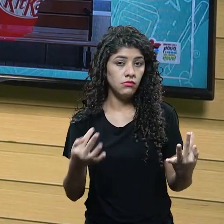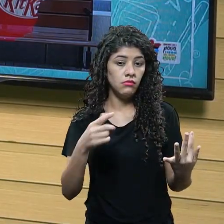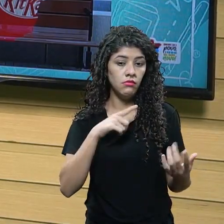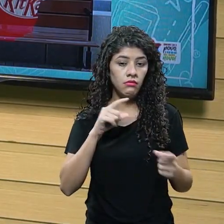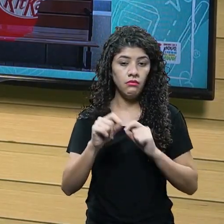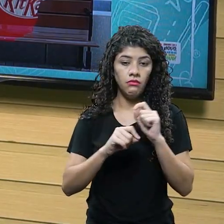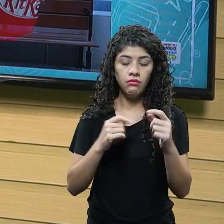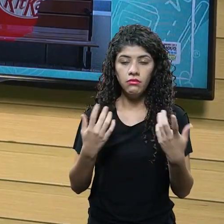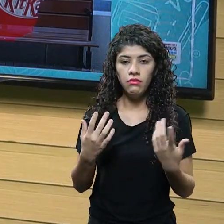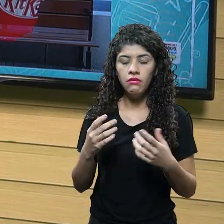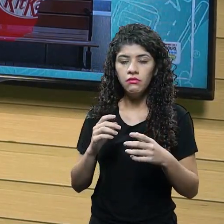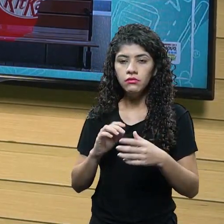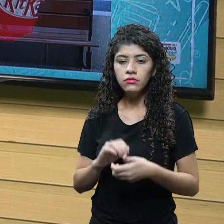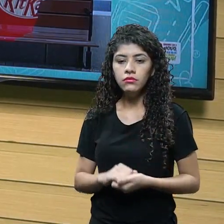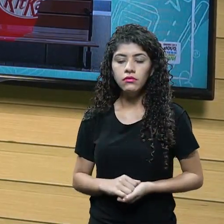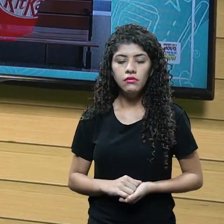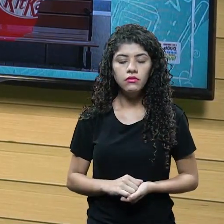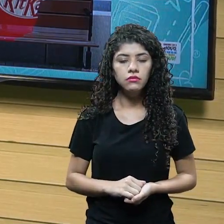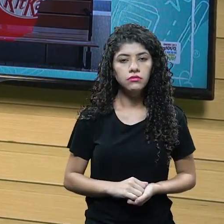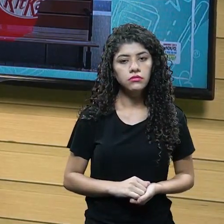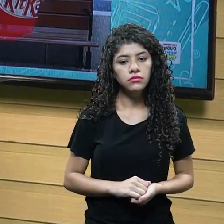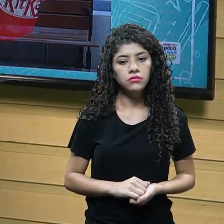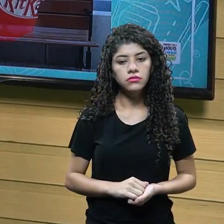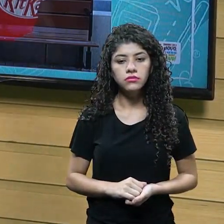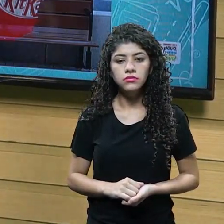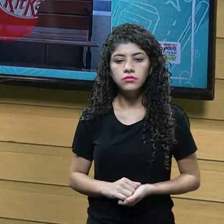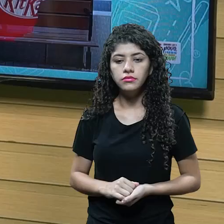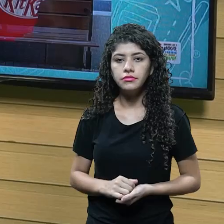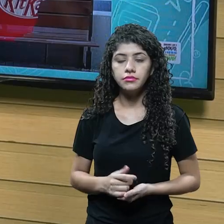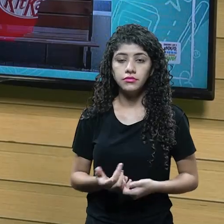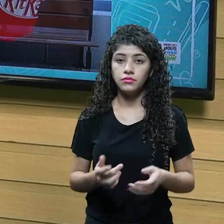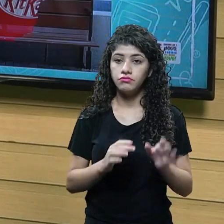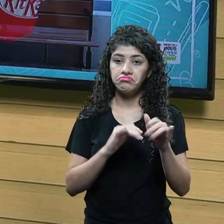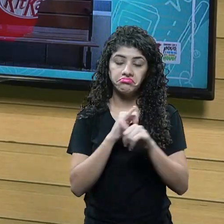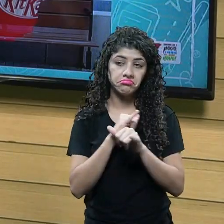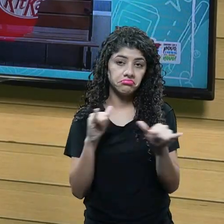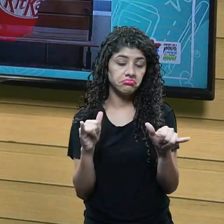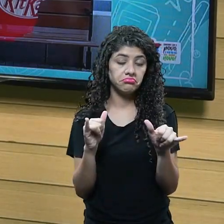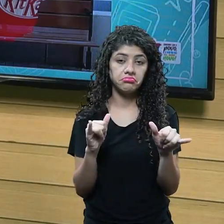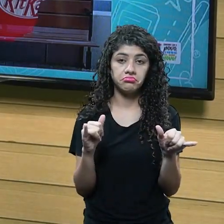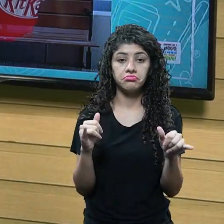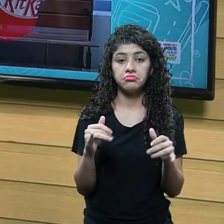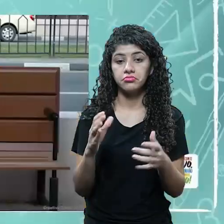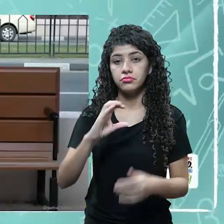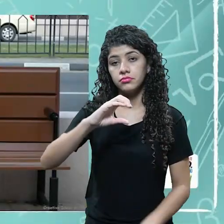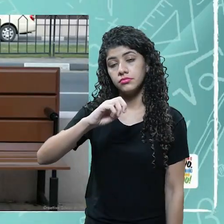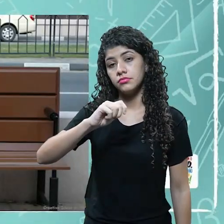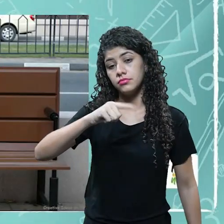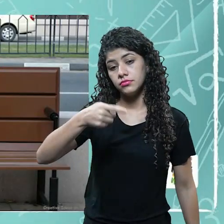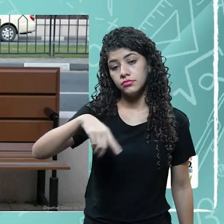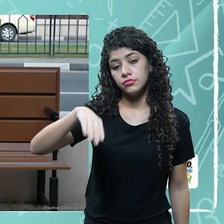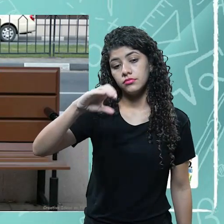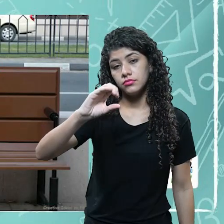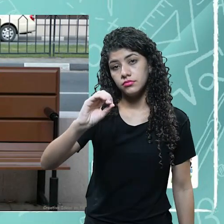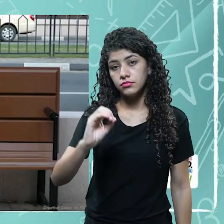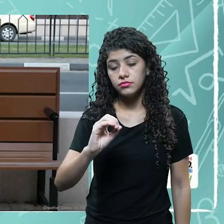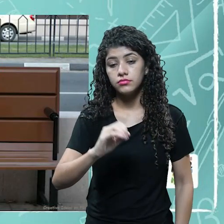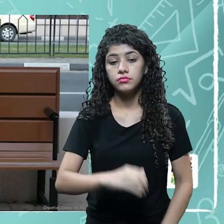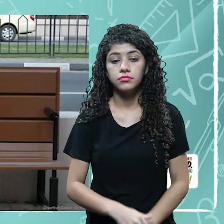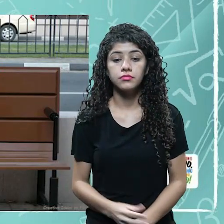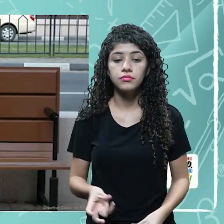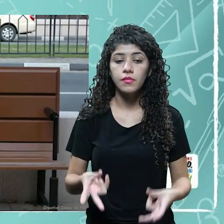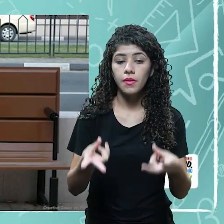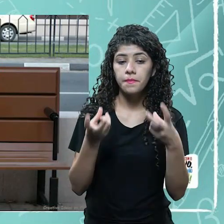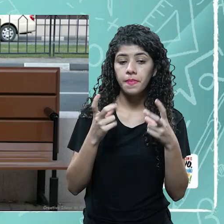de um ônibus, tá? Onde fez a propaganda de um zoológico, bem simples e muito impactante. Porque se você observar essa imagem, ele dá um